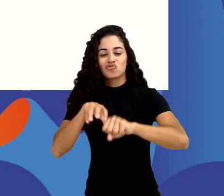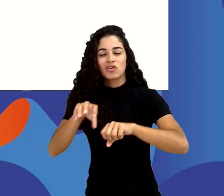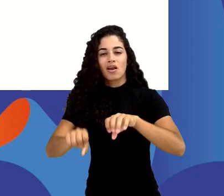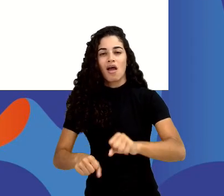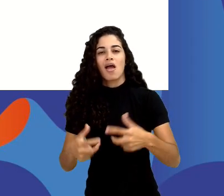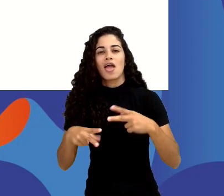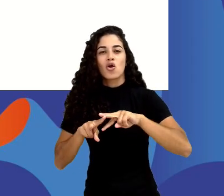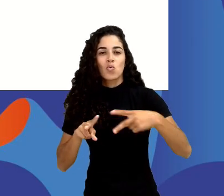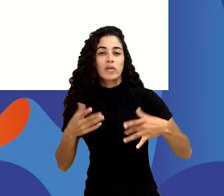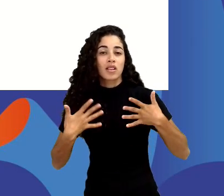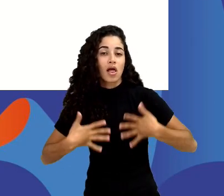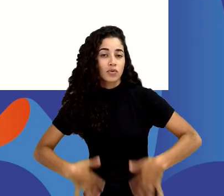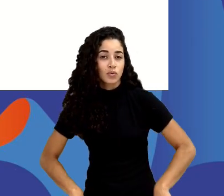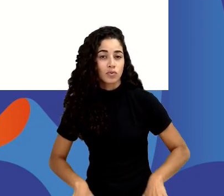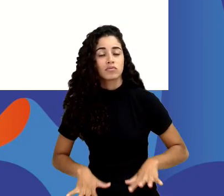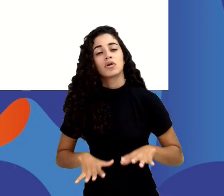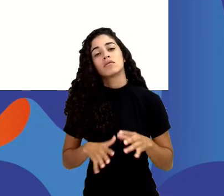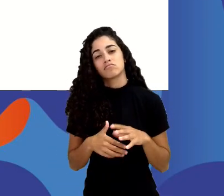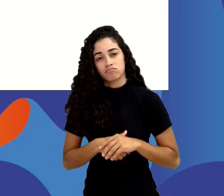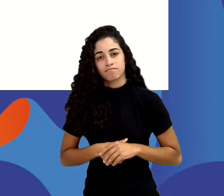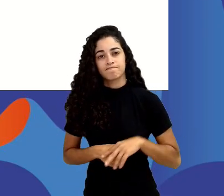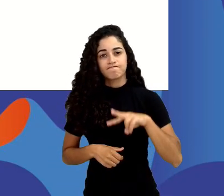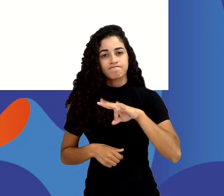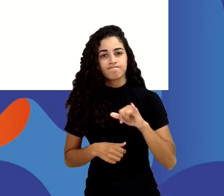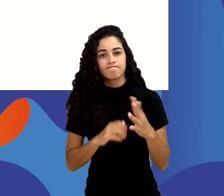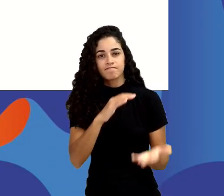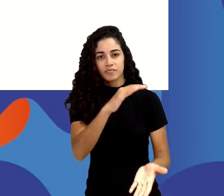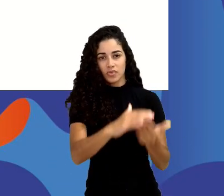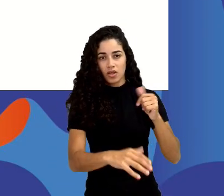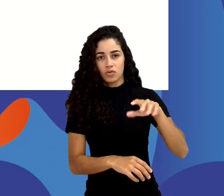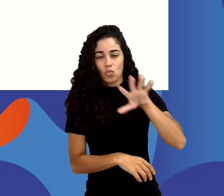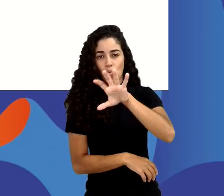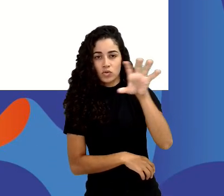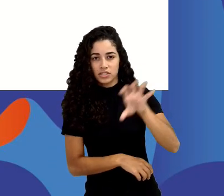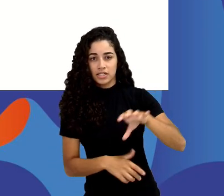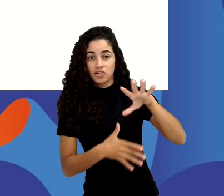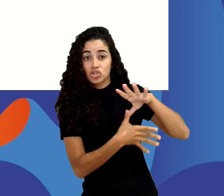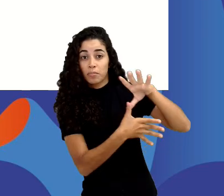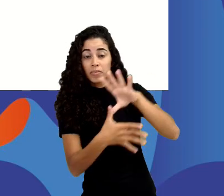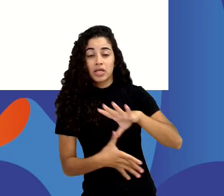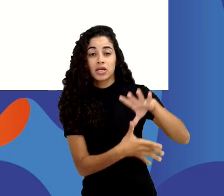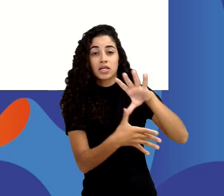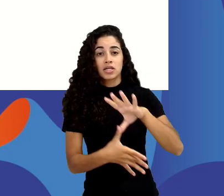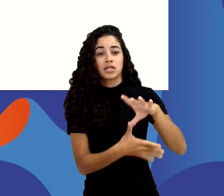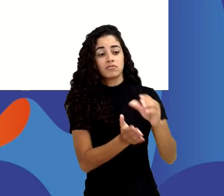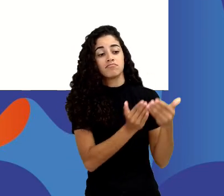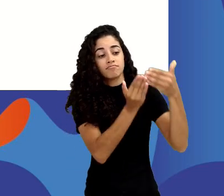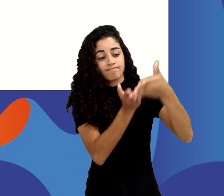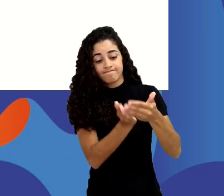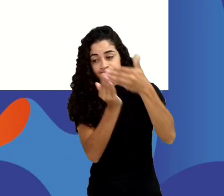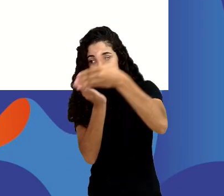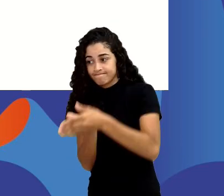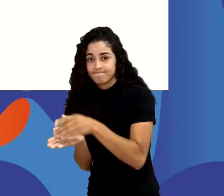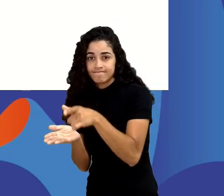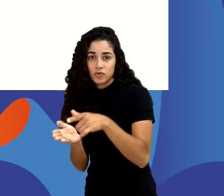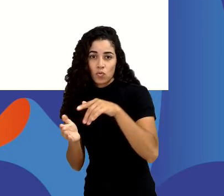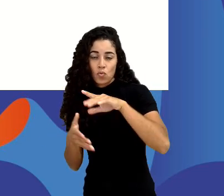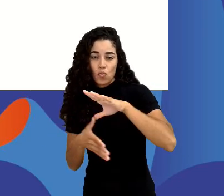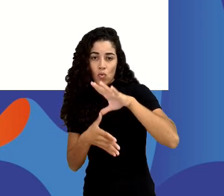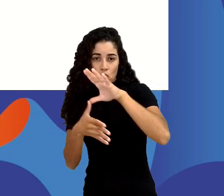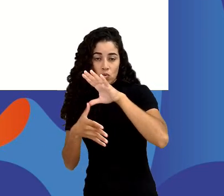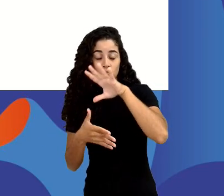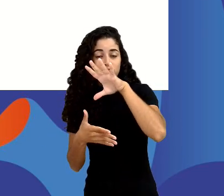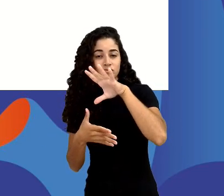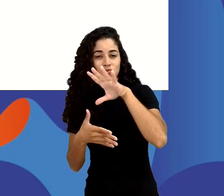que serão escoados do continente americano para o continente europeu.